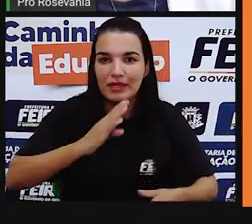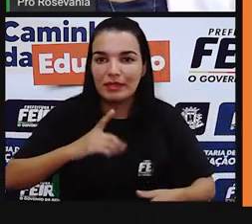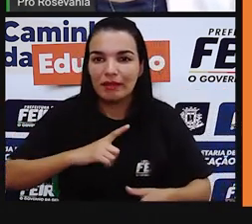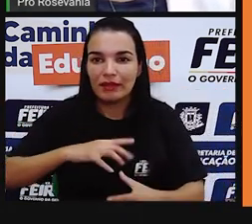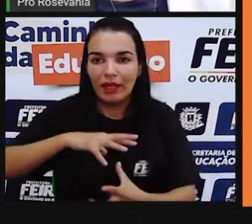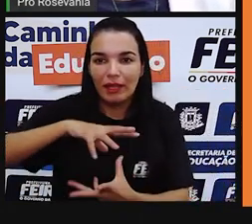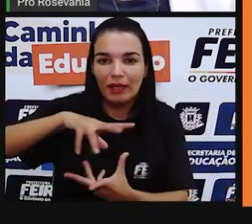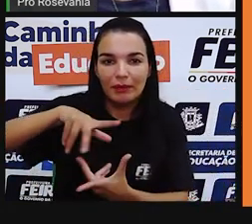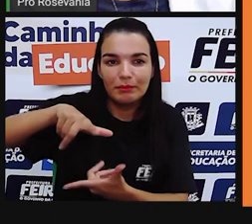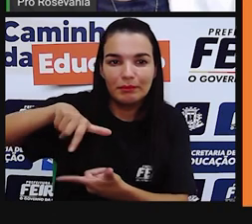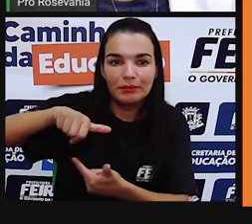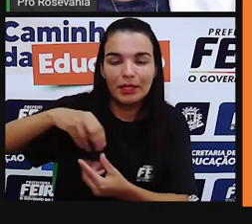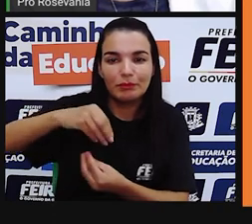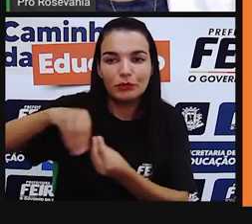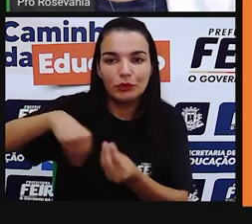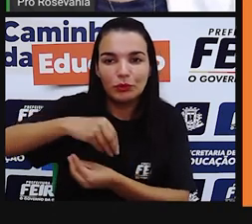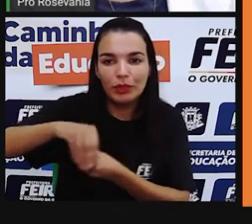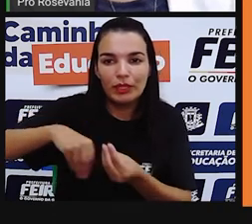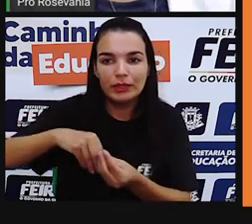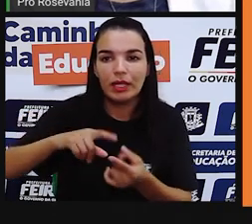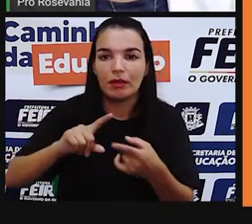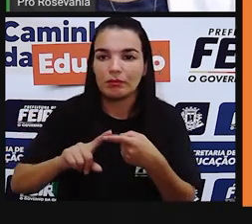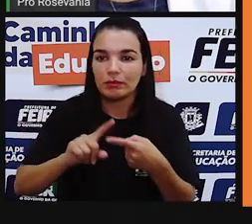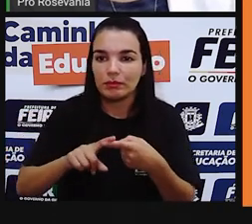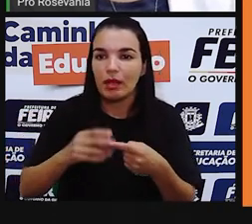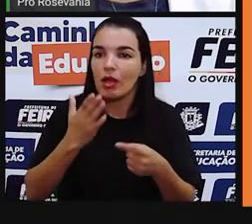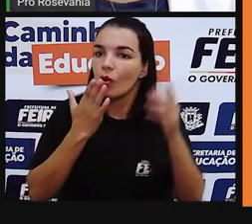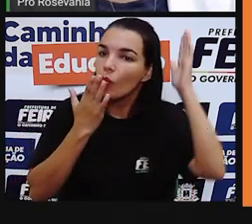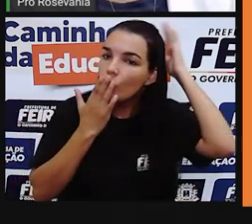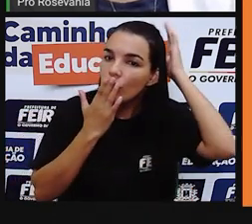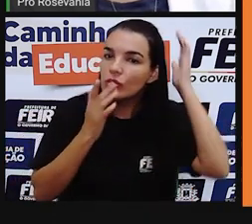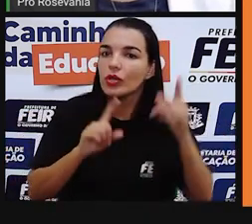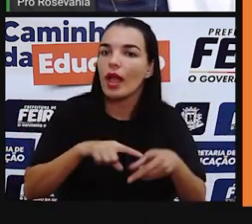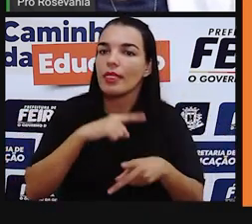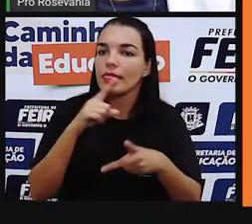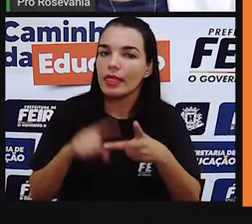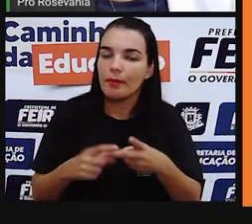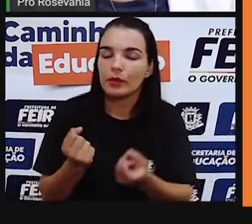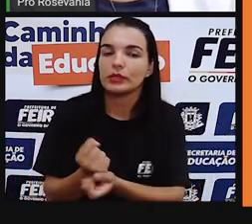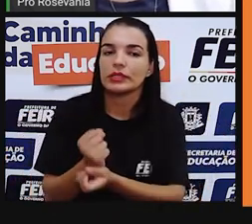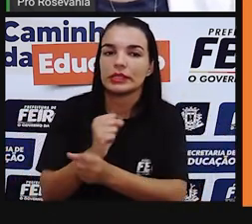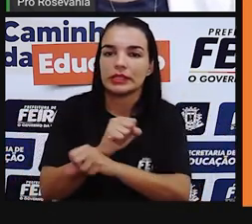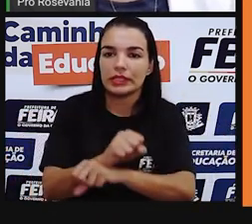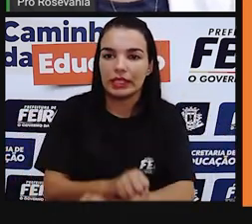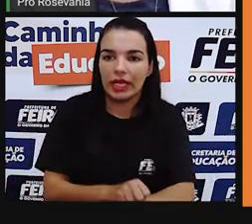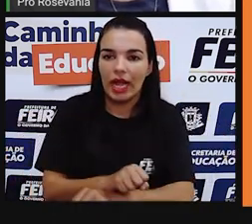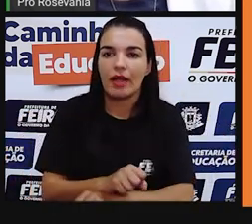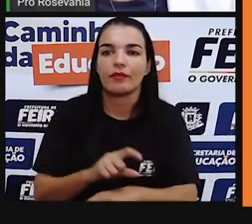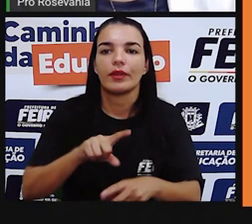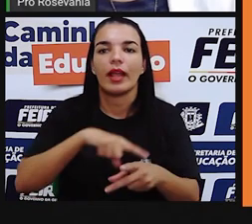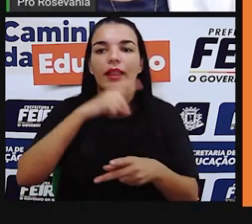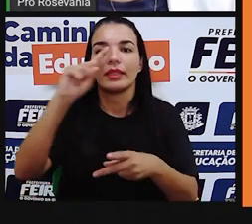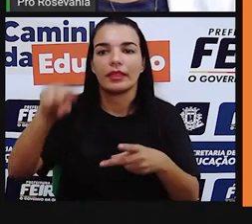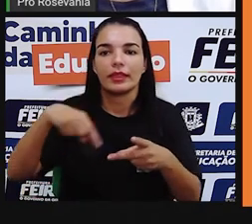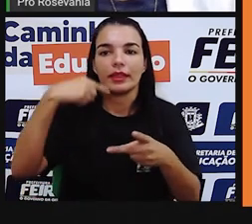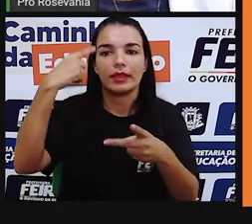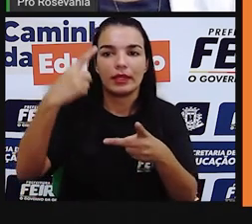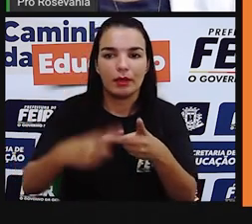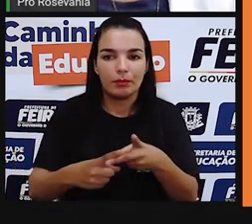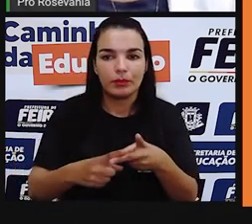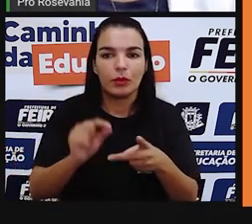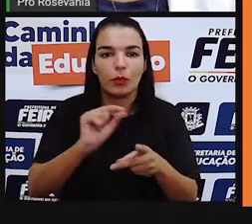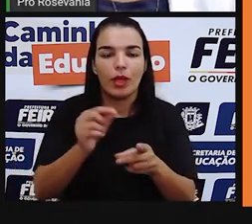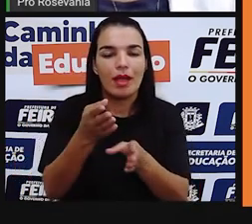massa com os índios, depois, com a chegada dos escravos, né, negros, formou-se uma população